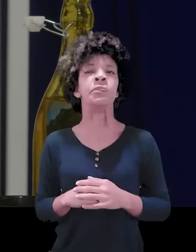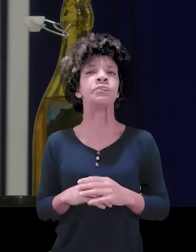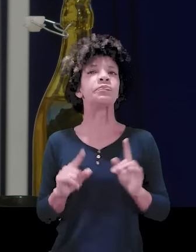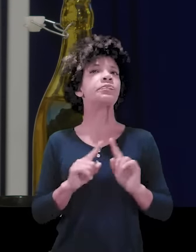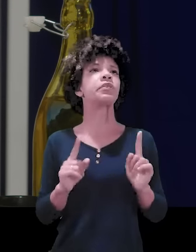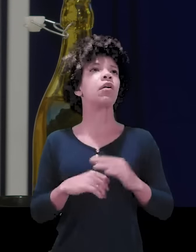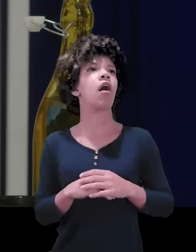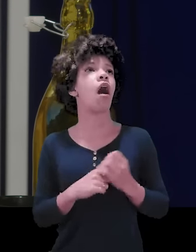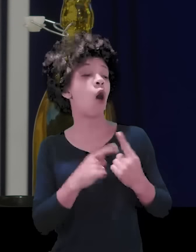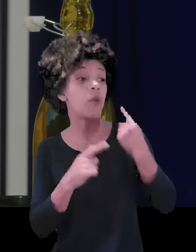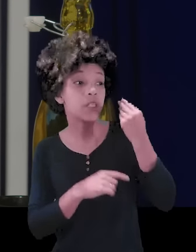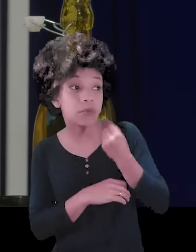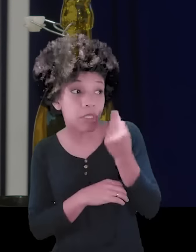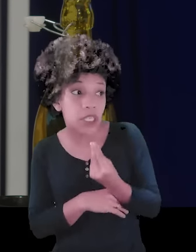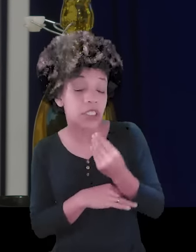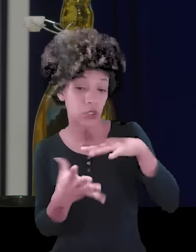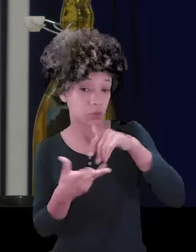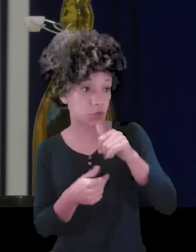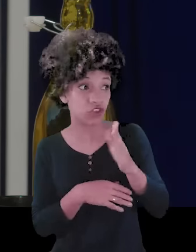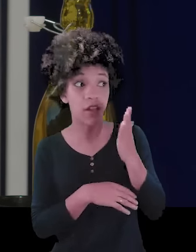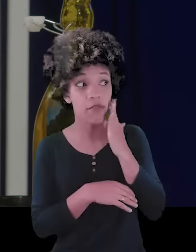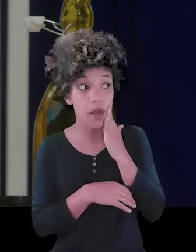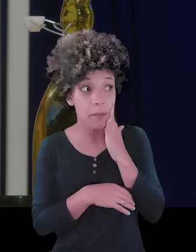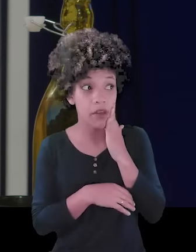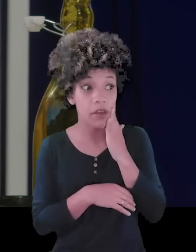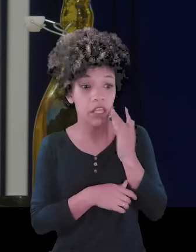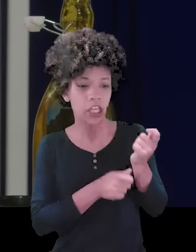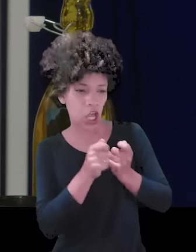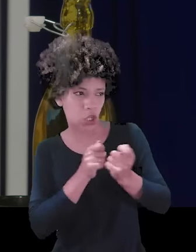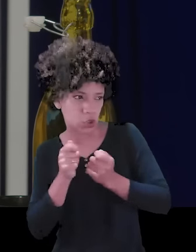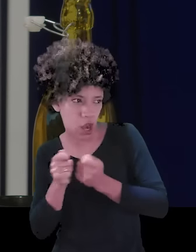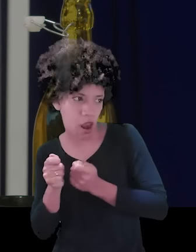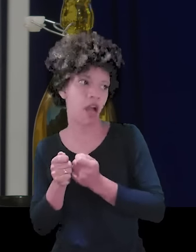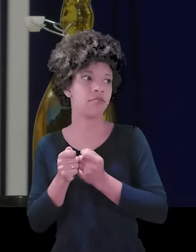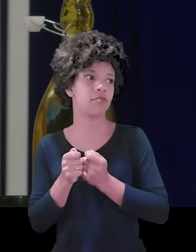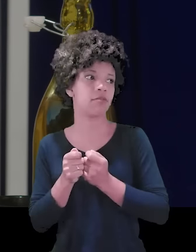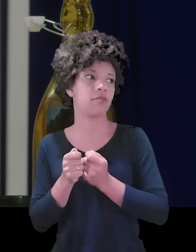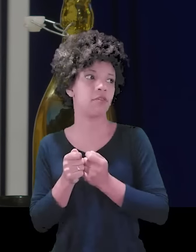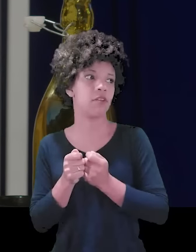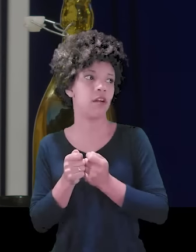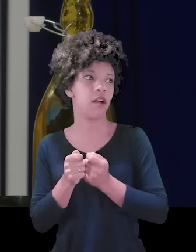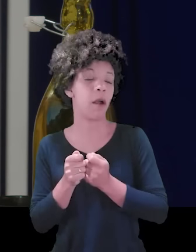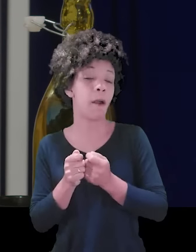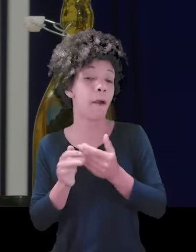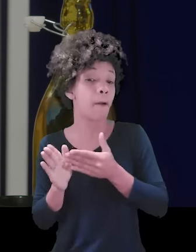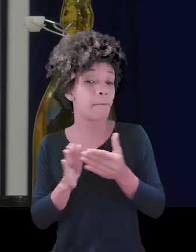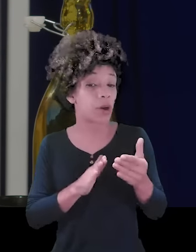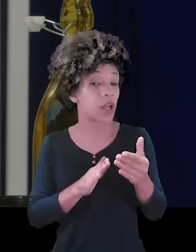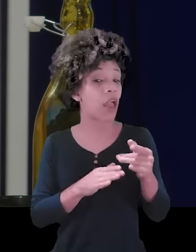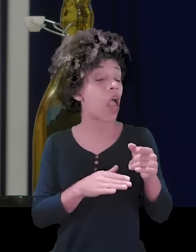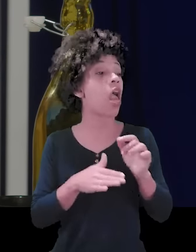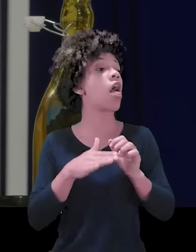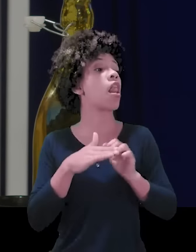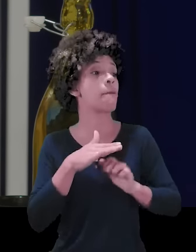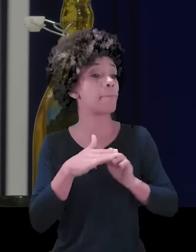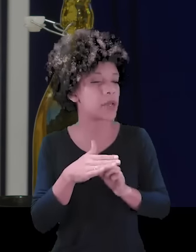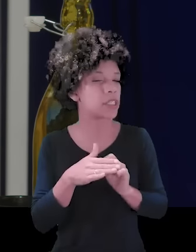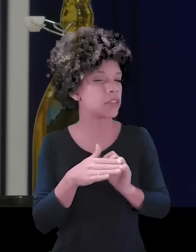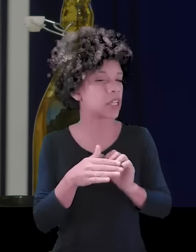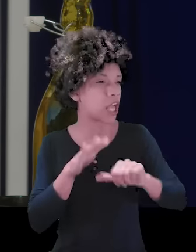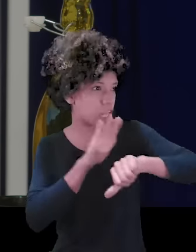é algumas situações do mundo se você já sabe que é dominado por aquela aquela aquela organização